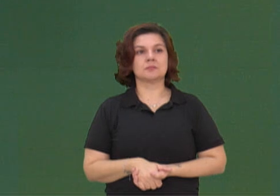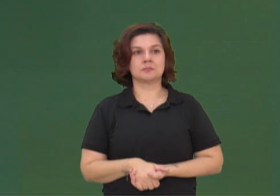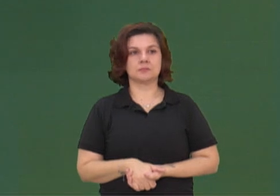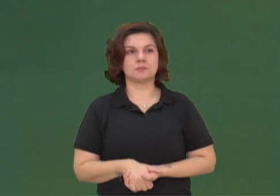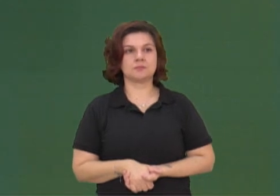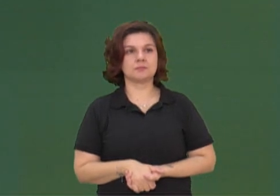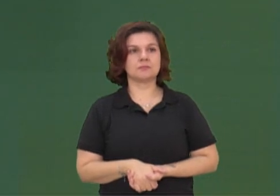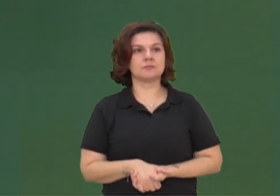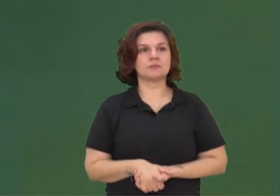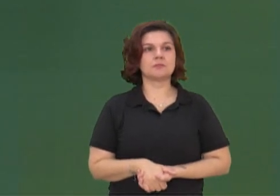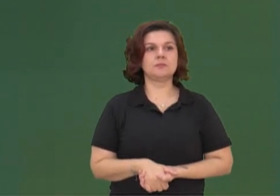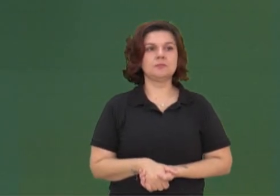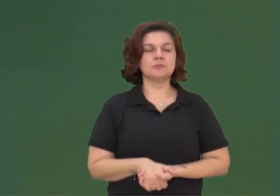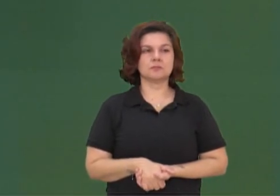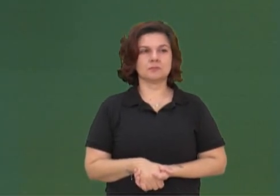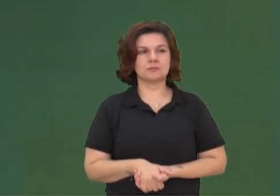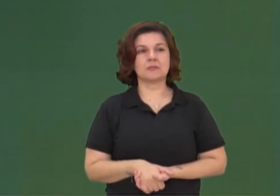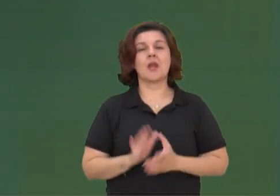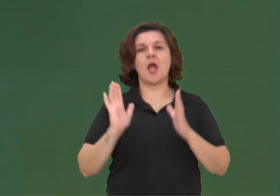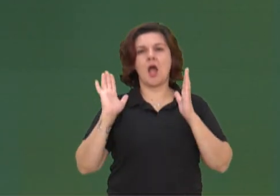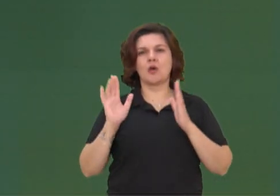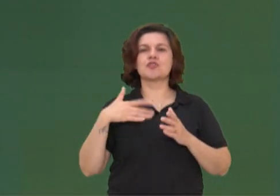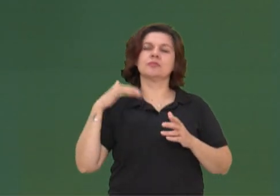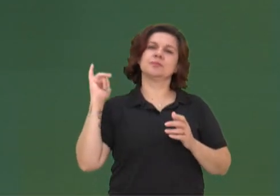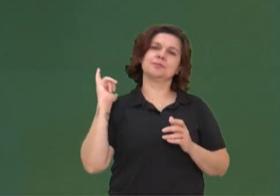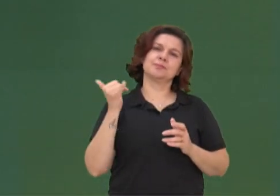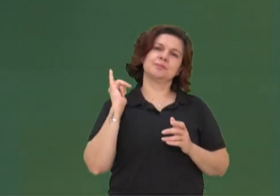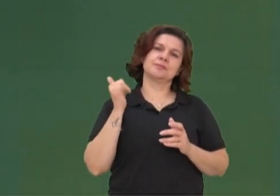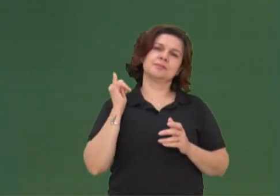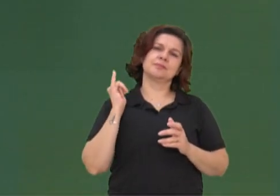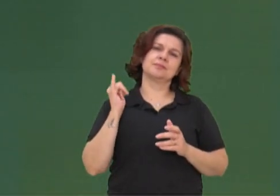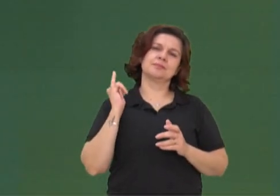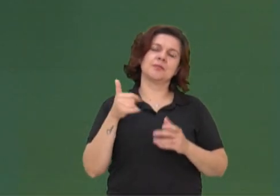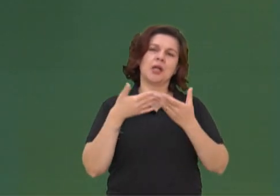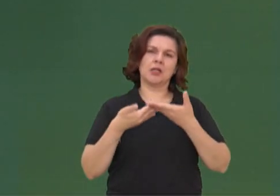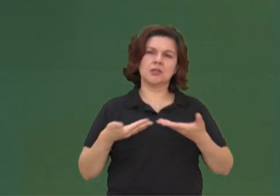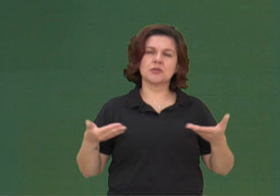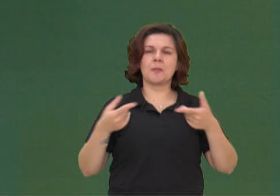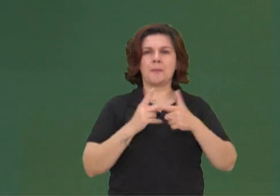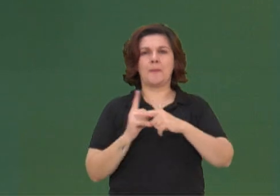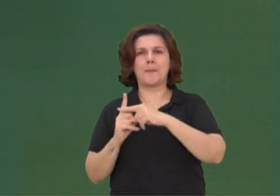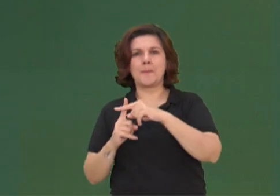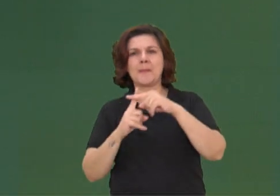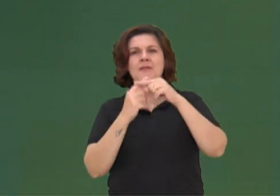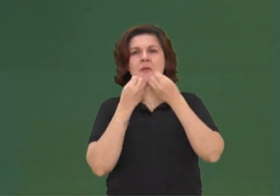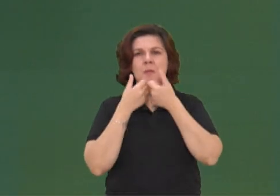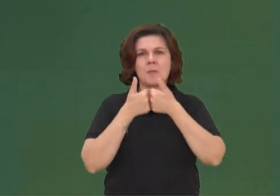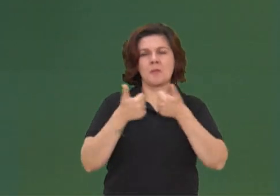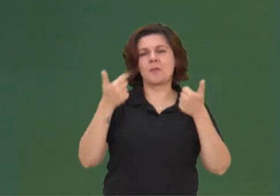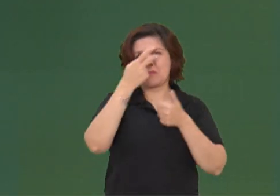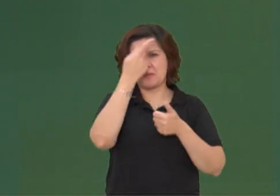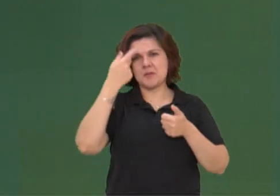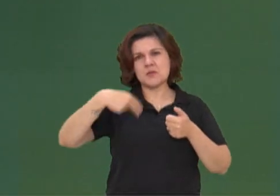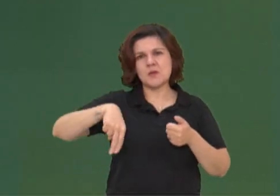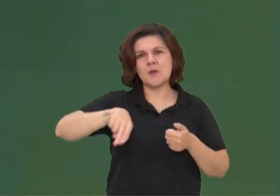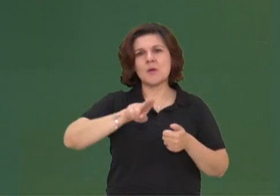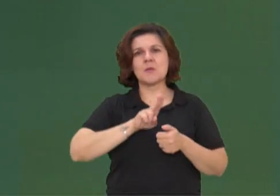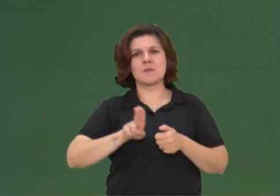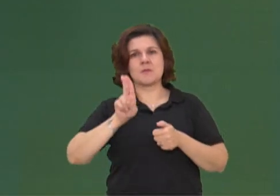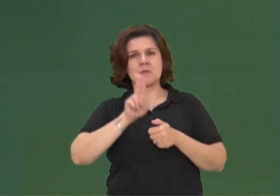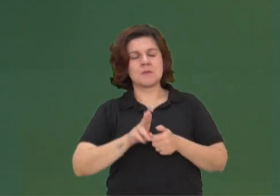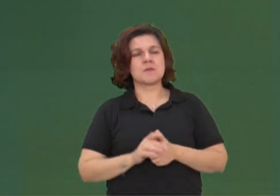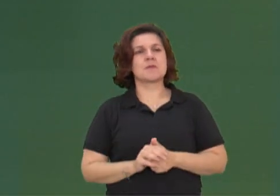Agora que eu falei uma série de benefícios relacionados aí para as pessoas que praticam essa forma, também nas